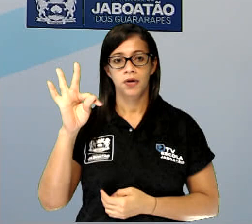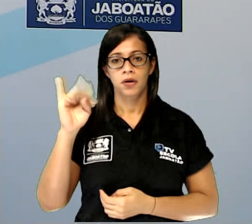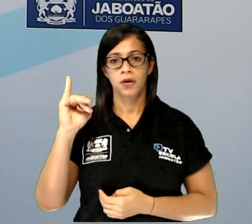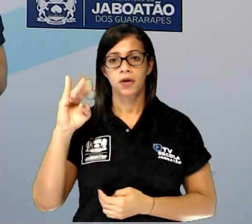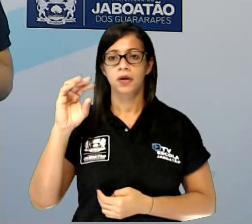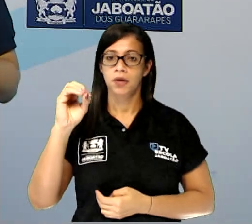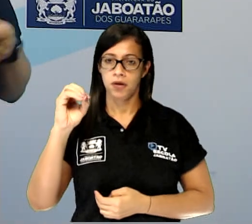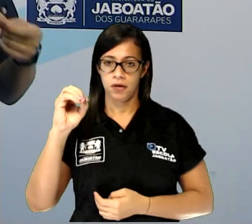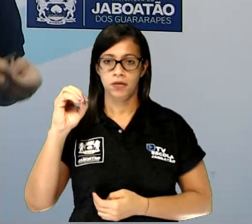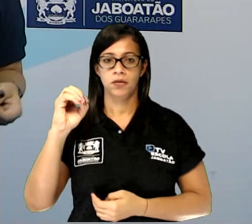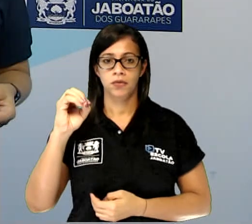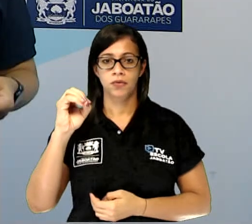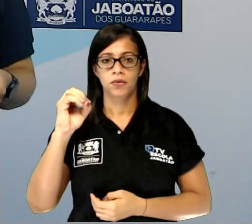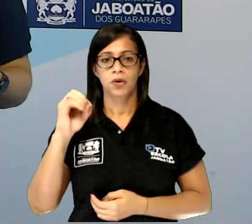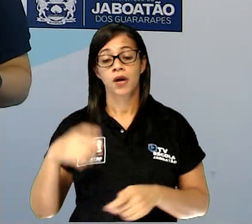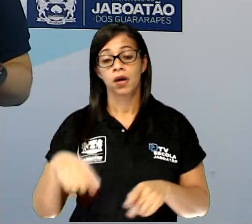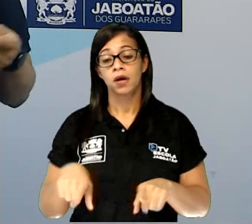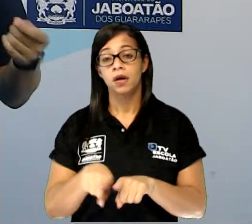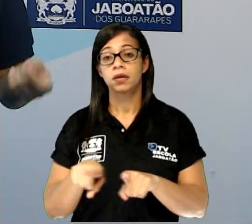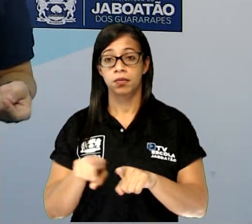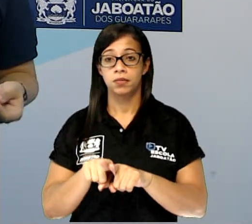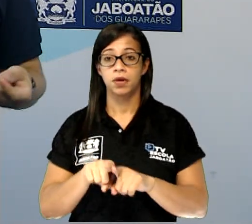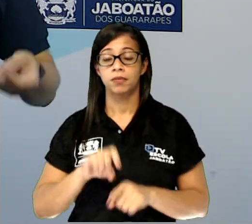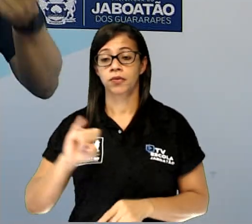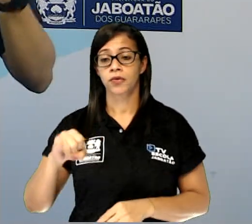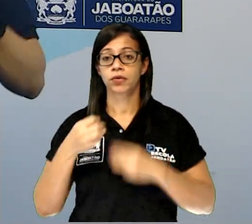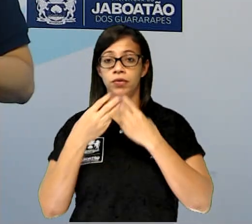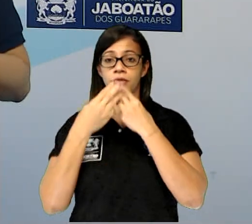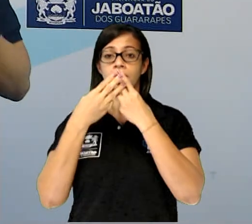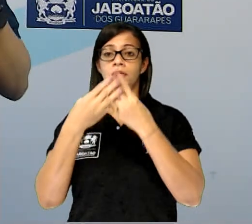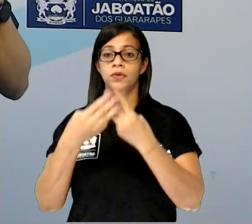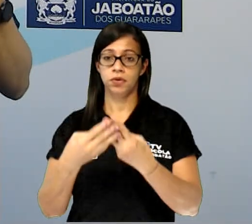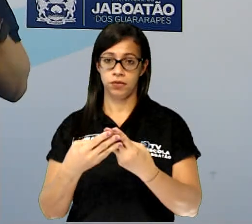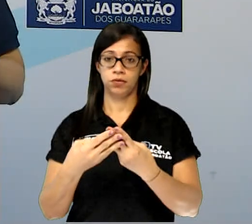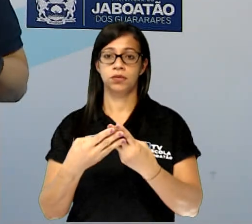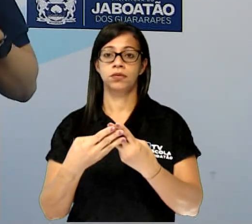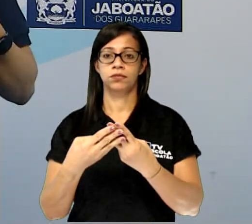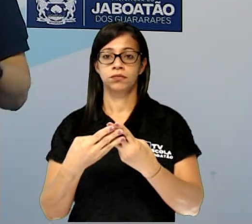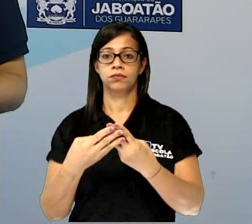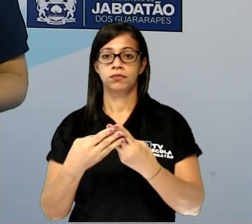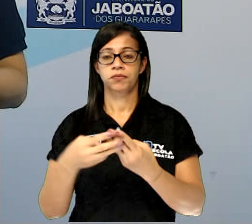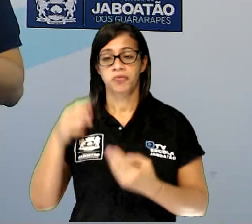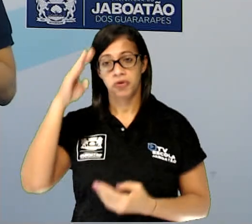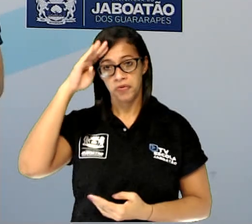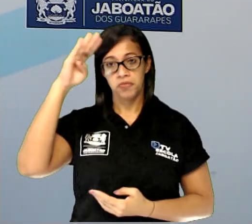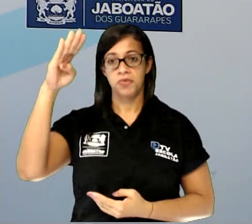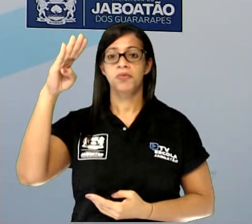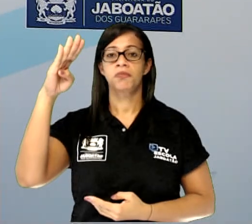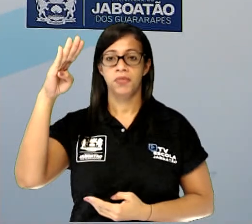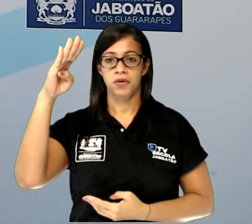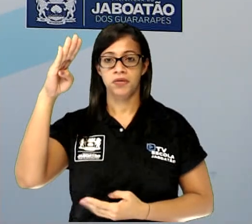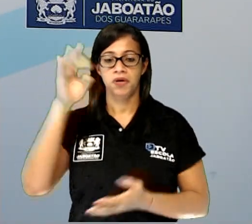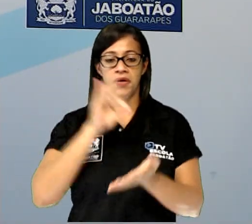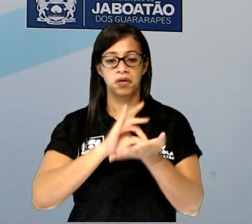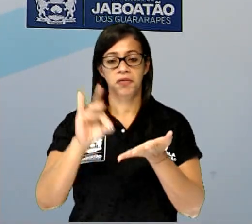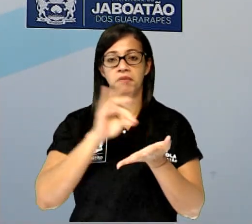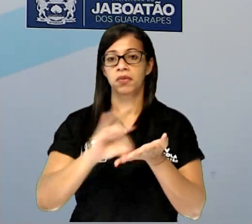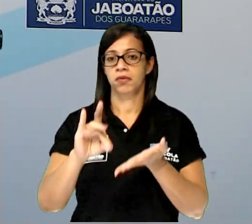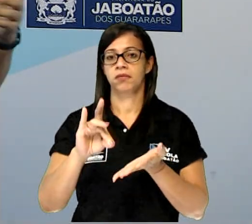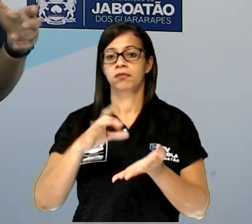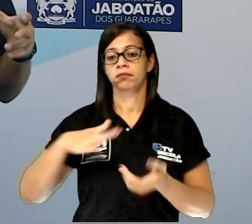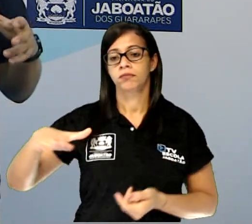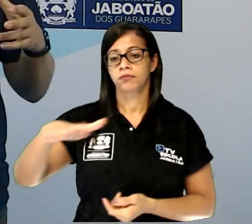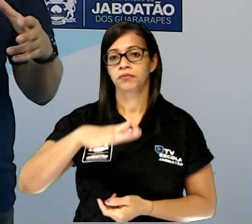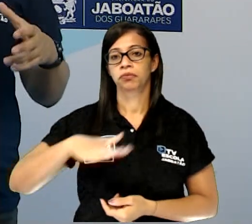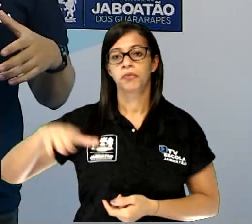Rússia, e os judeus. Para os nazistas, os judeus eram os principais inimigos do povo alemão.